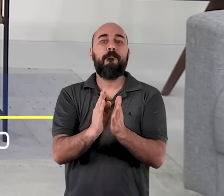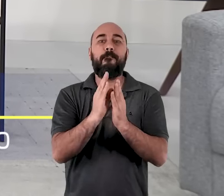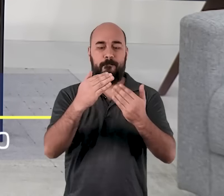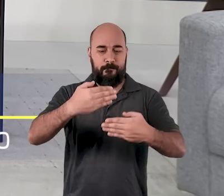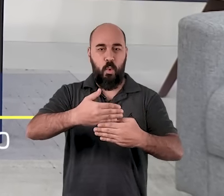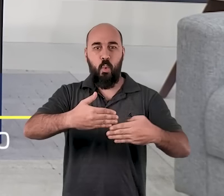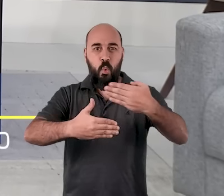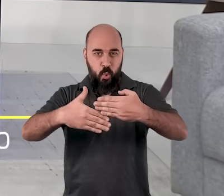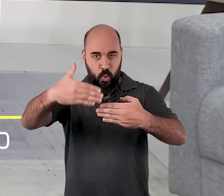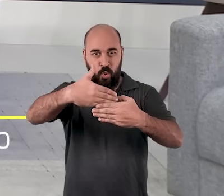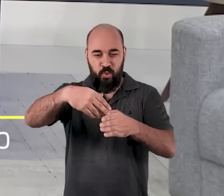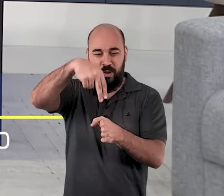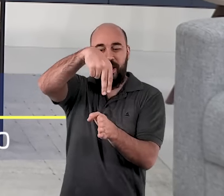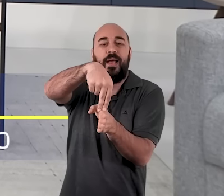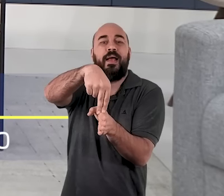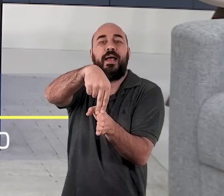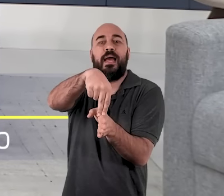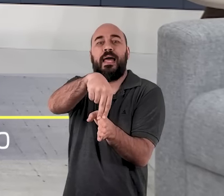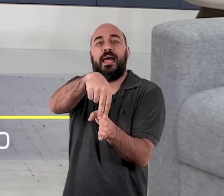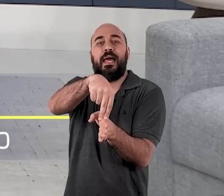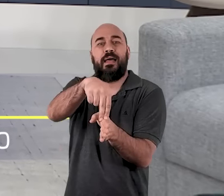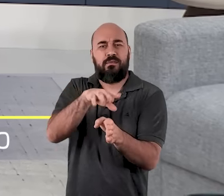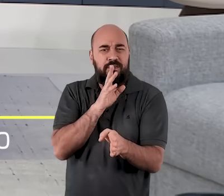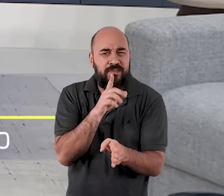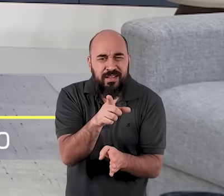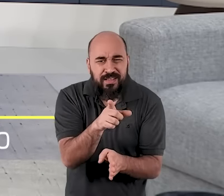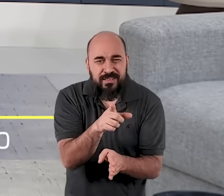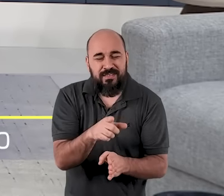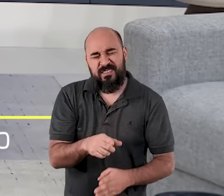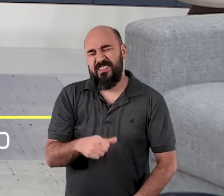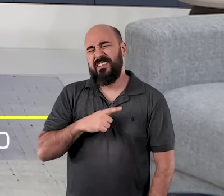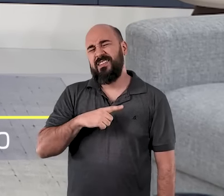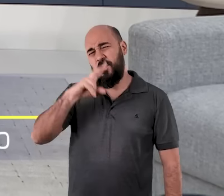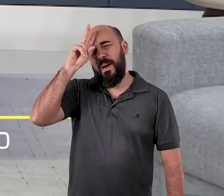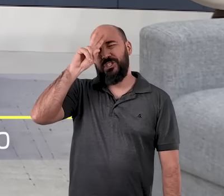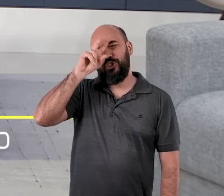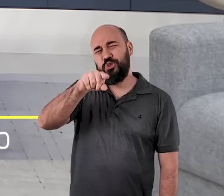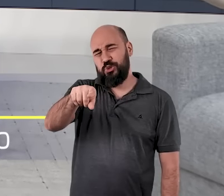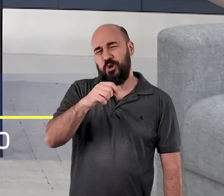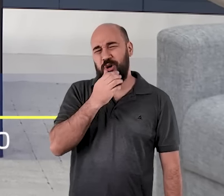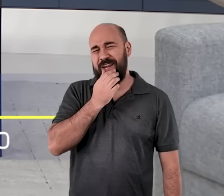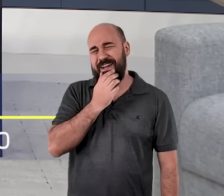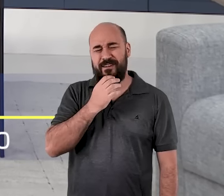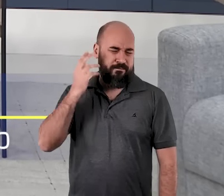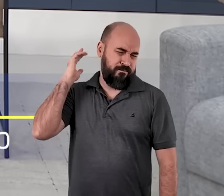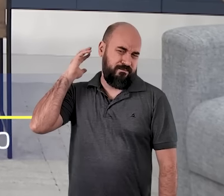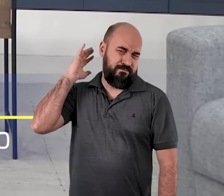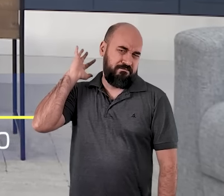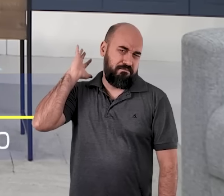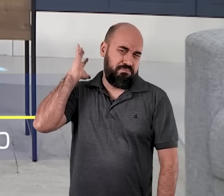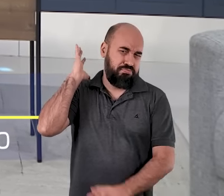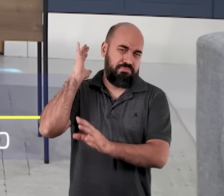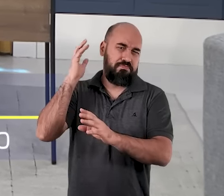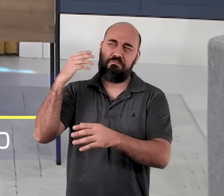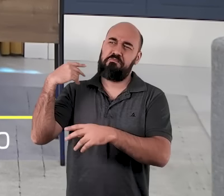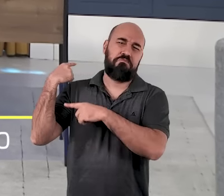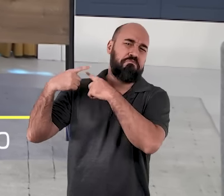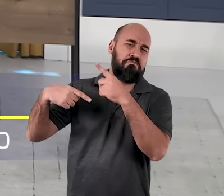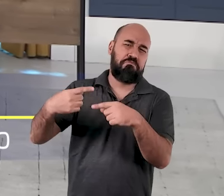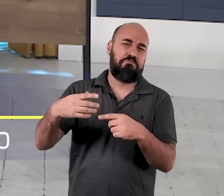neutralidade. Eu ouvi até certa vez uma historinha, claro, isso é só uma historinha criada para ilustrar